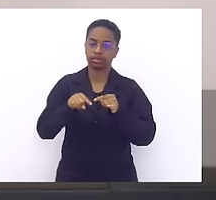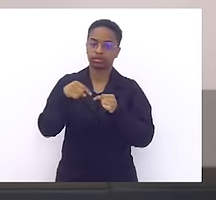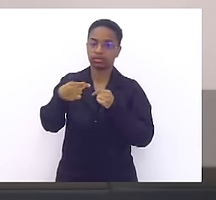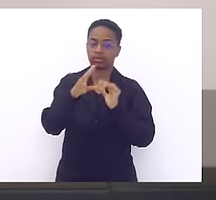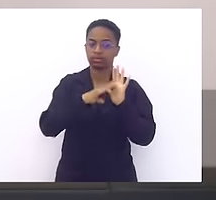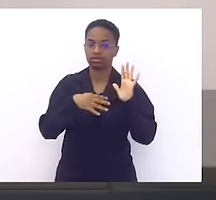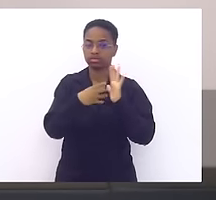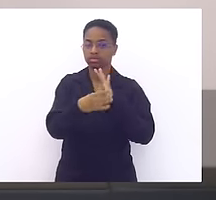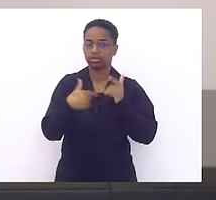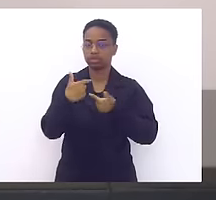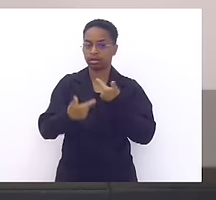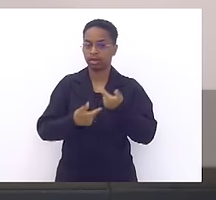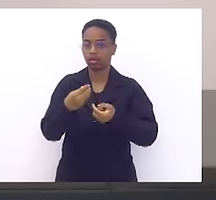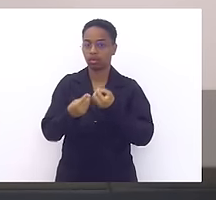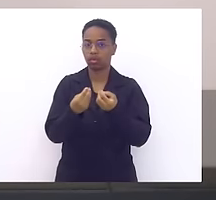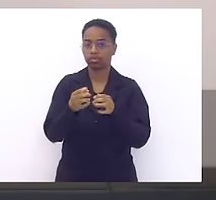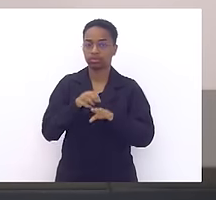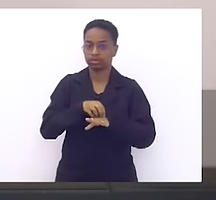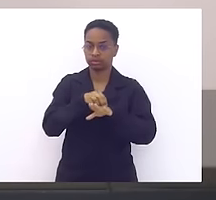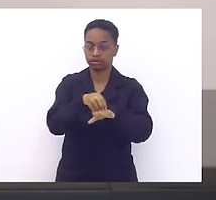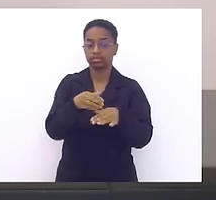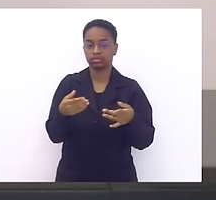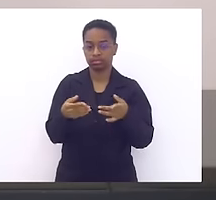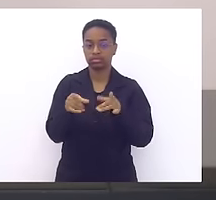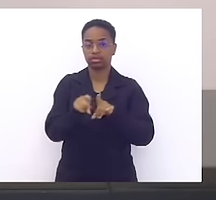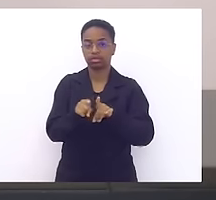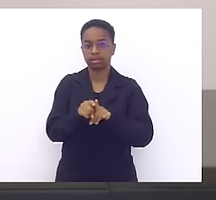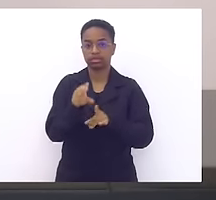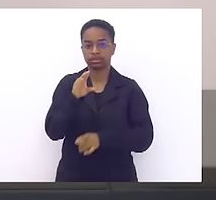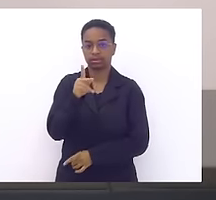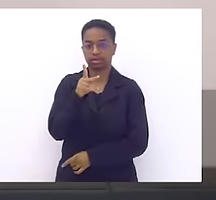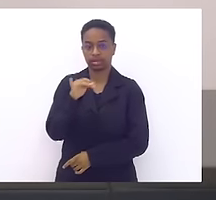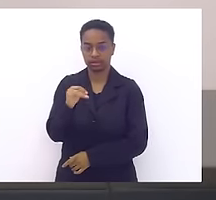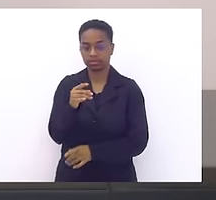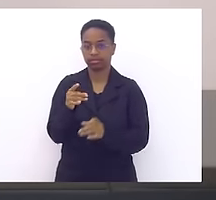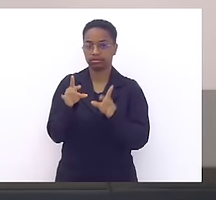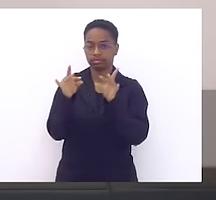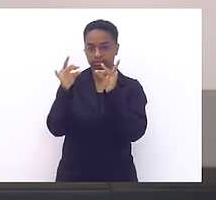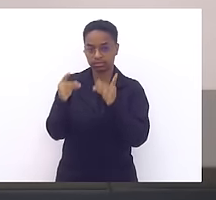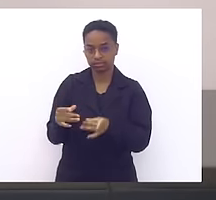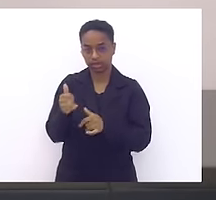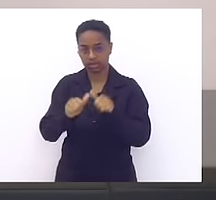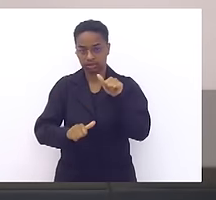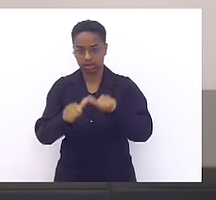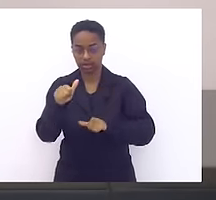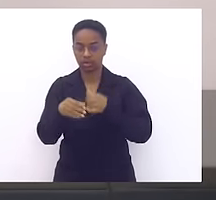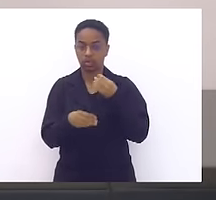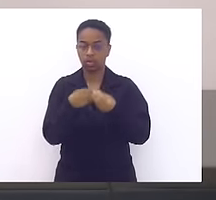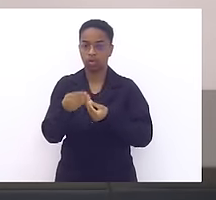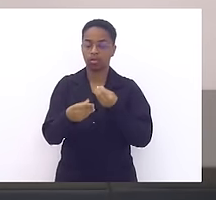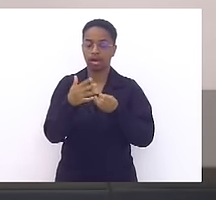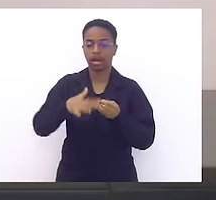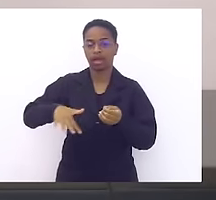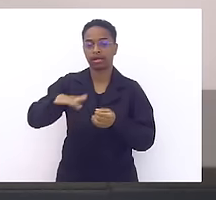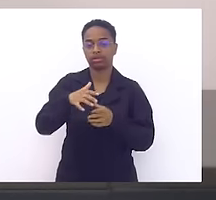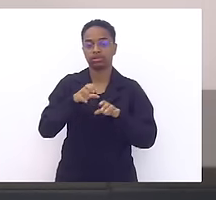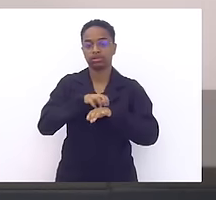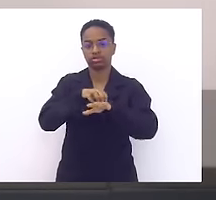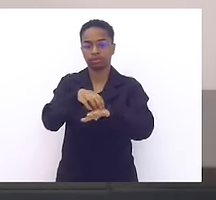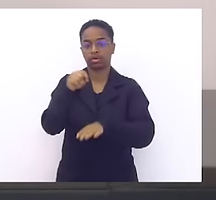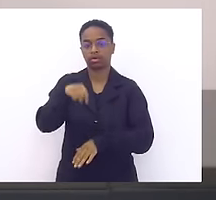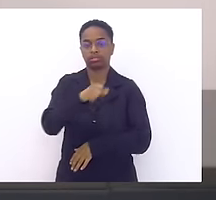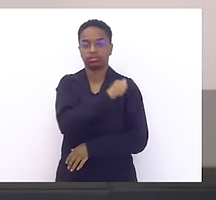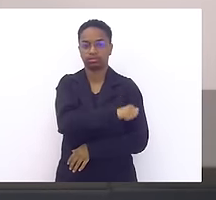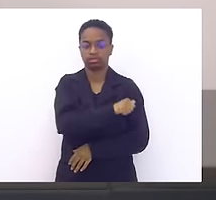de transporte então cabe a CPI também apurar os serviços concession o serviço delegado de transporte no estado do Rio de Janeiro